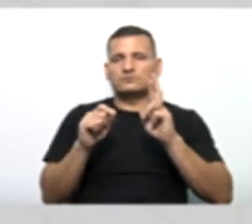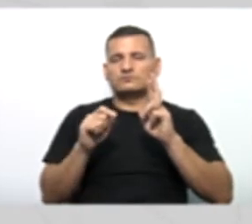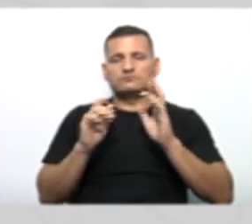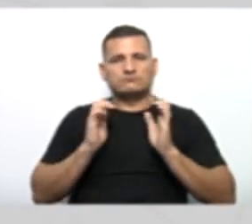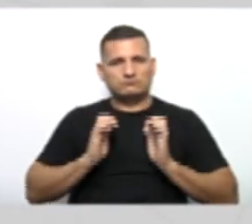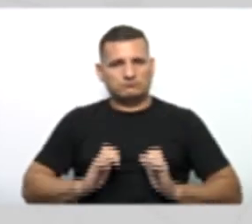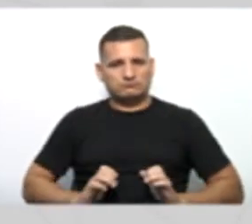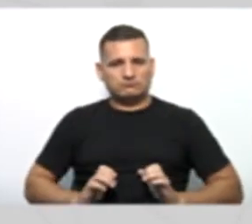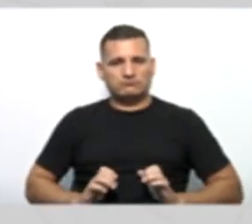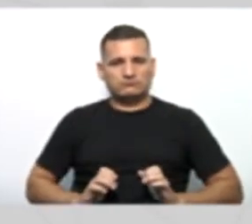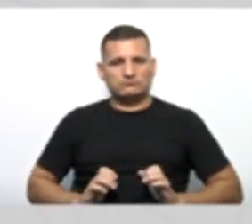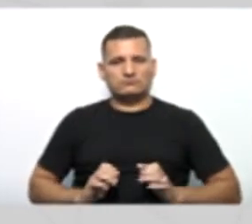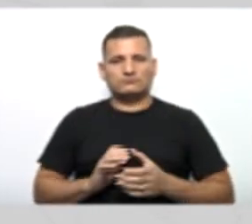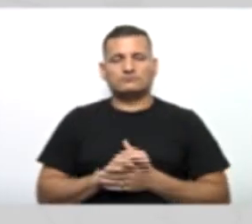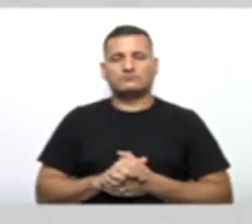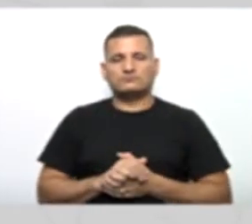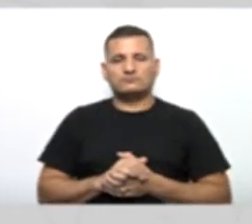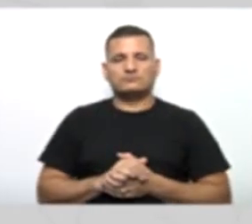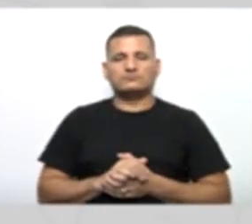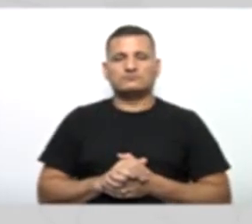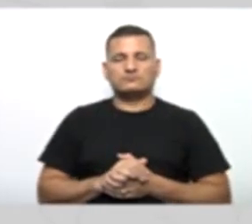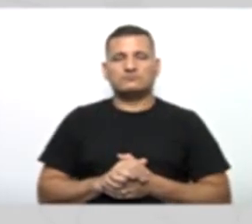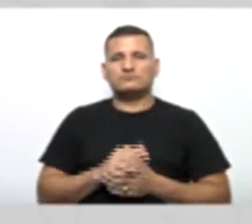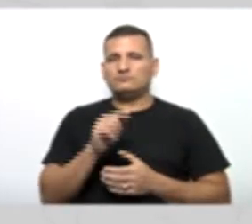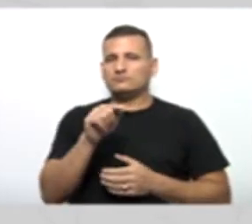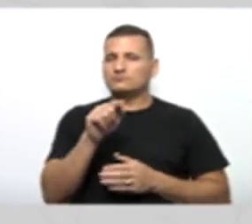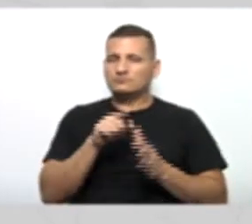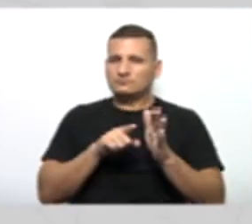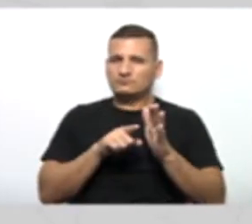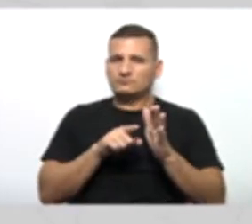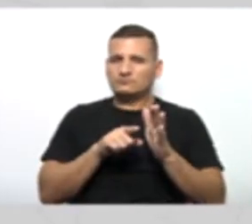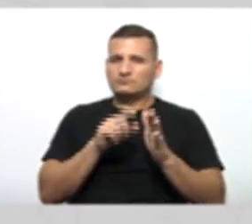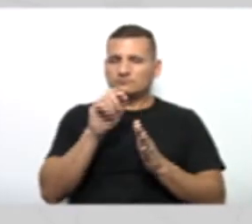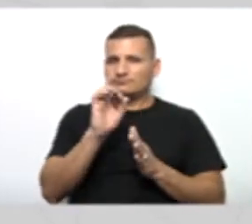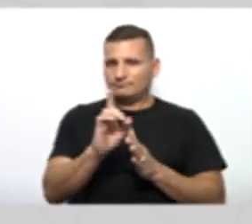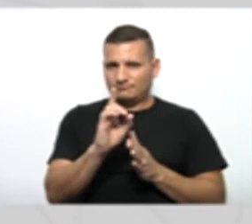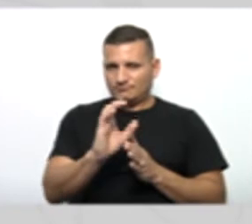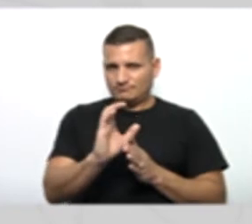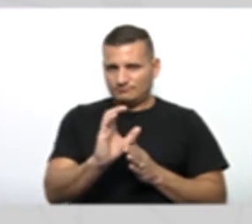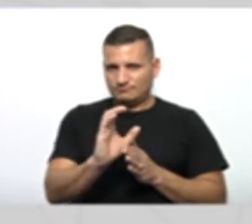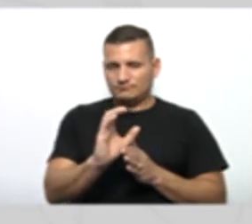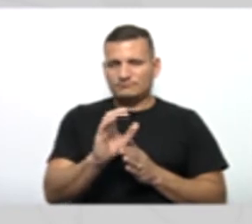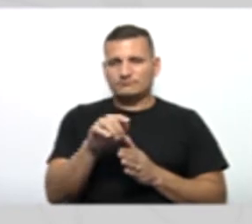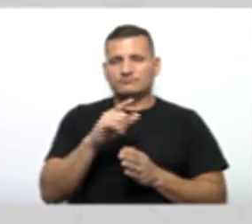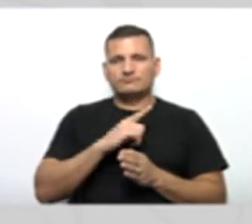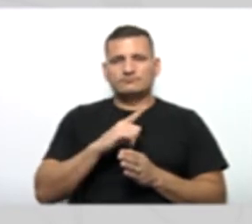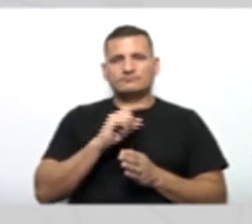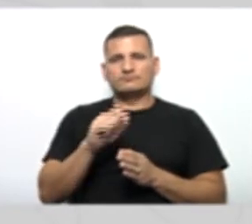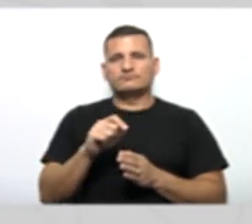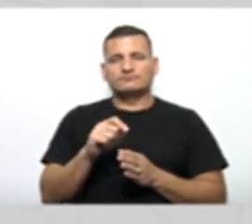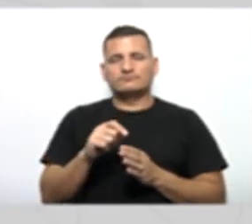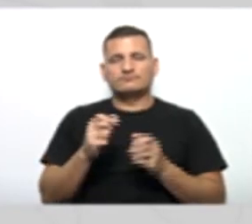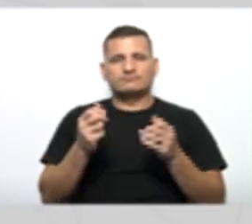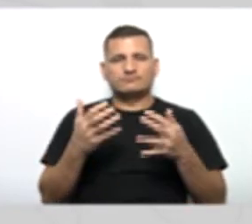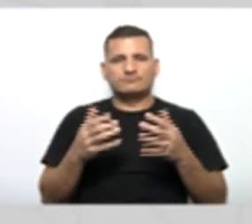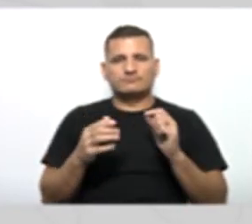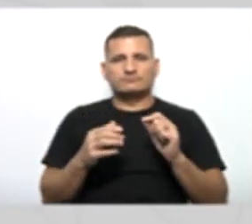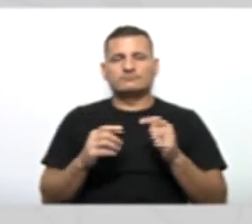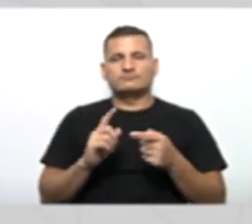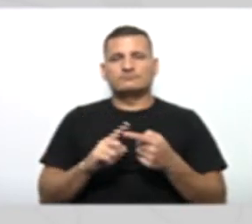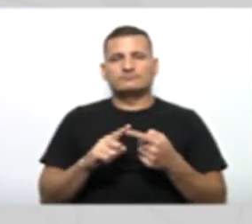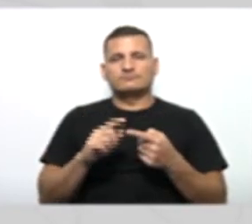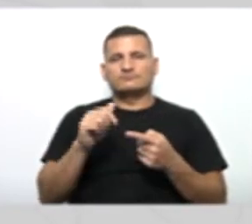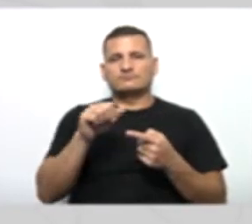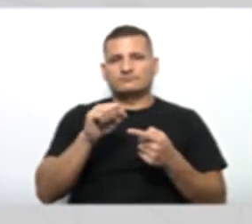enfrentam essa questão ela tá é retratando principalmente a questão do assédio moral a questão do